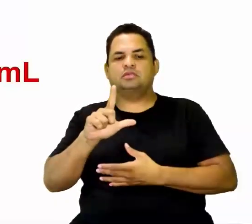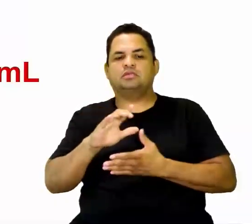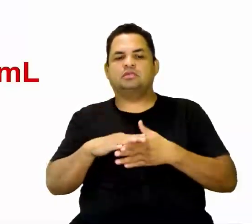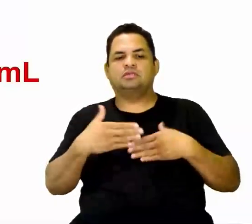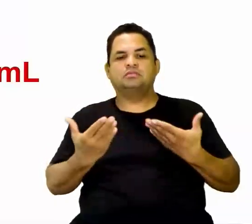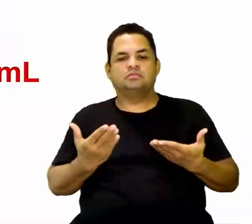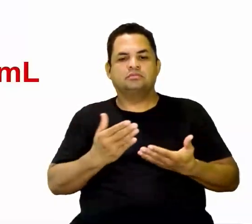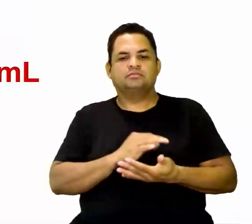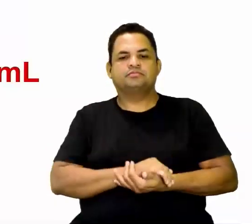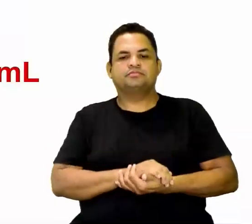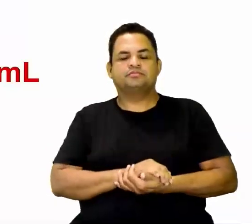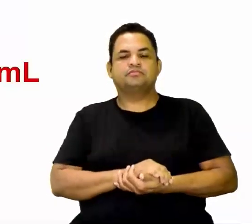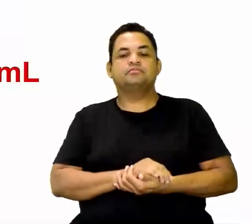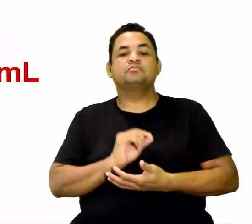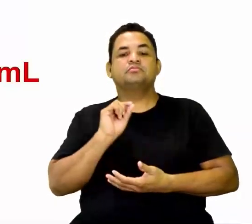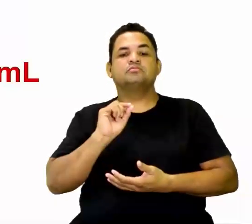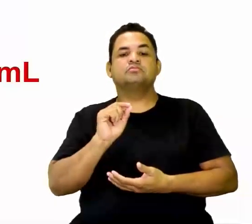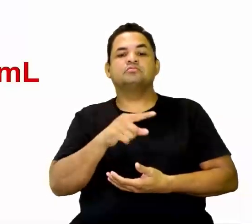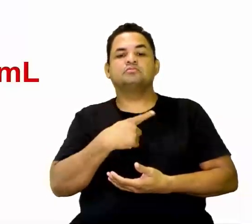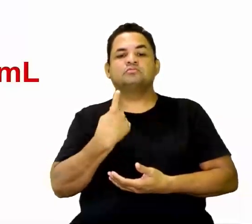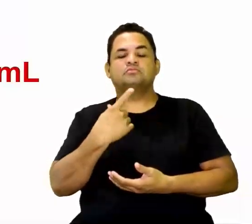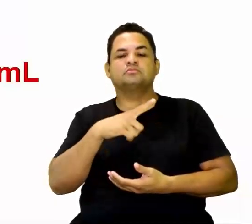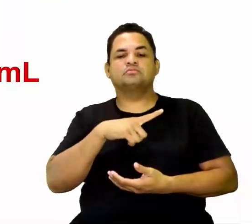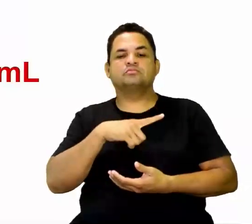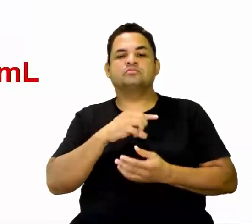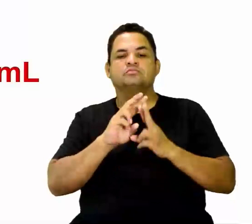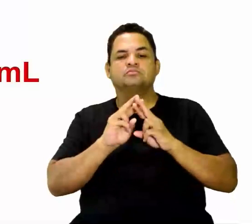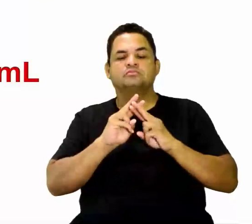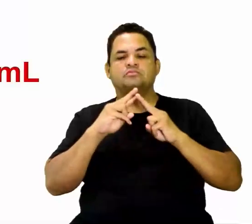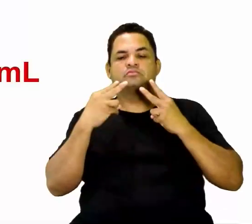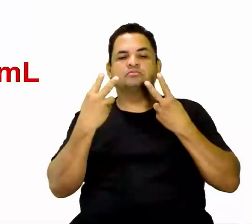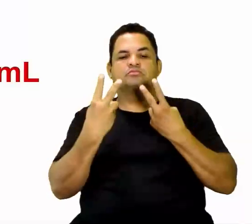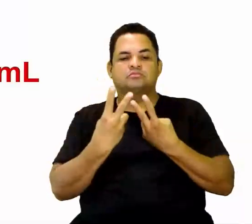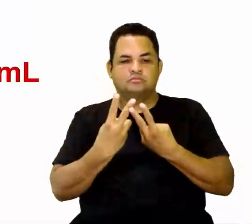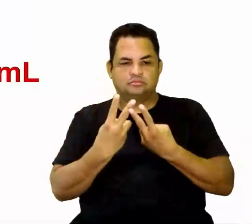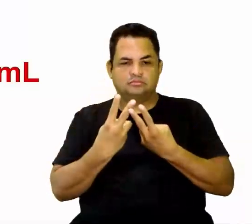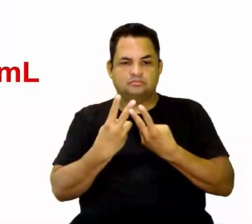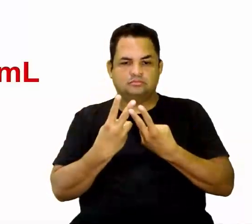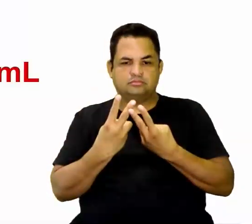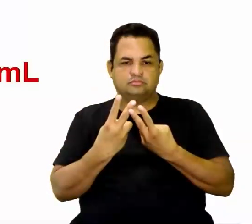assim, o que é que nós temos? É que o volume